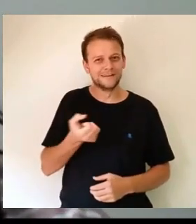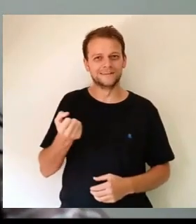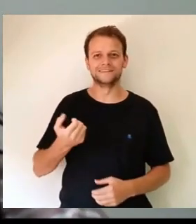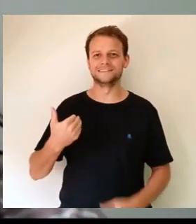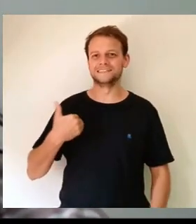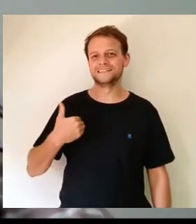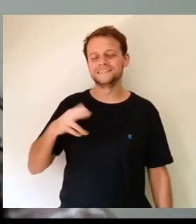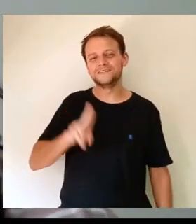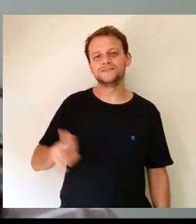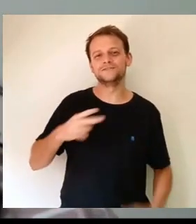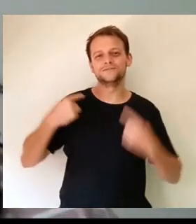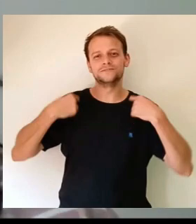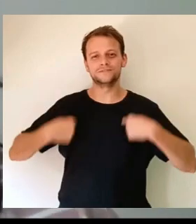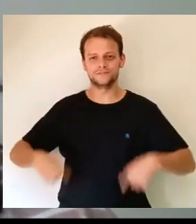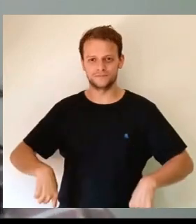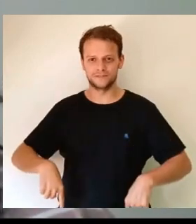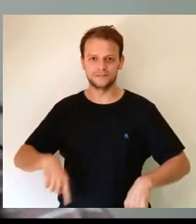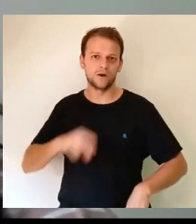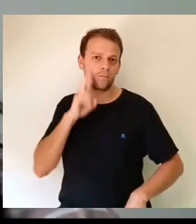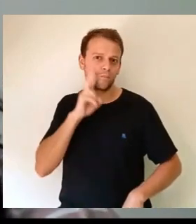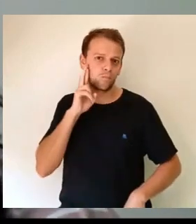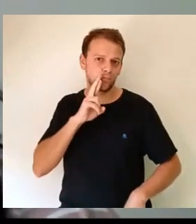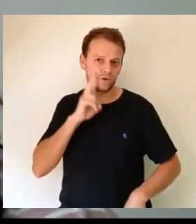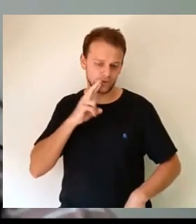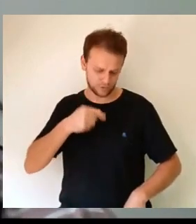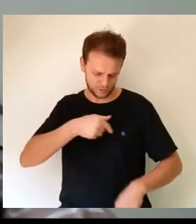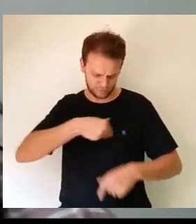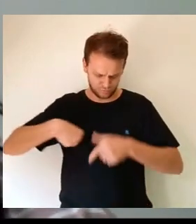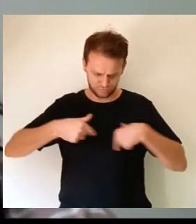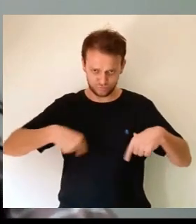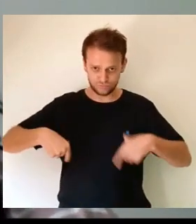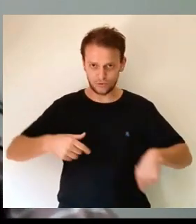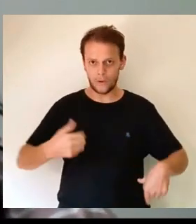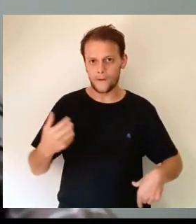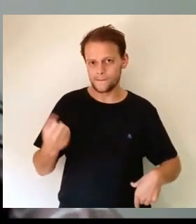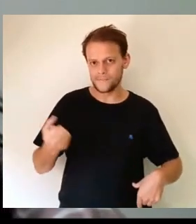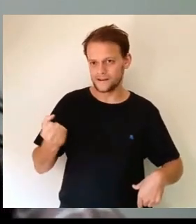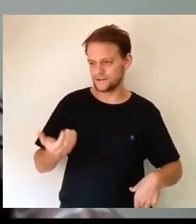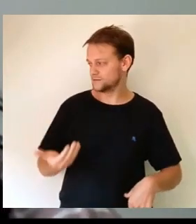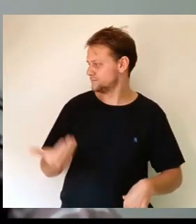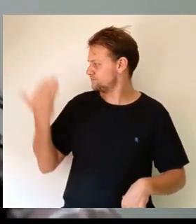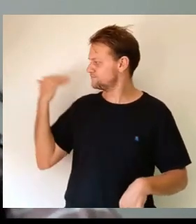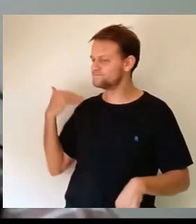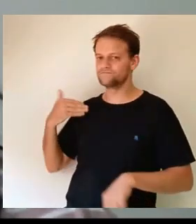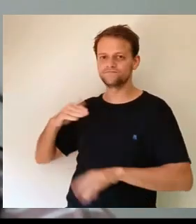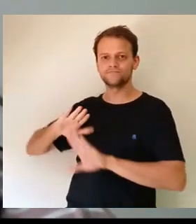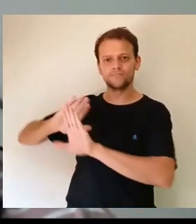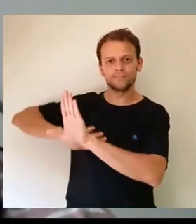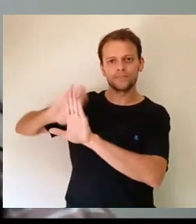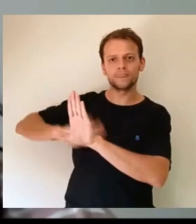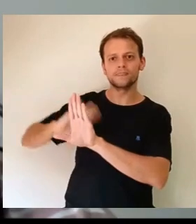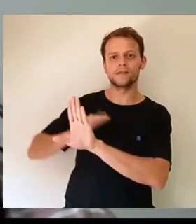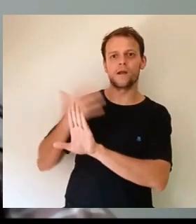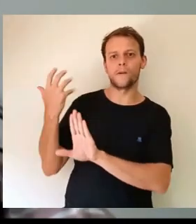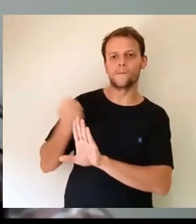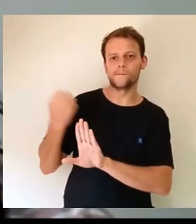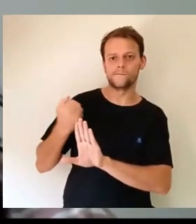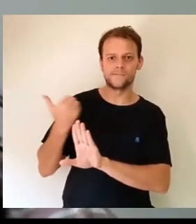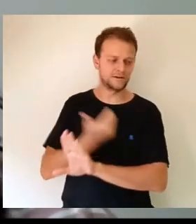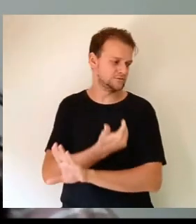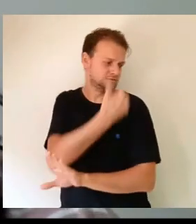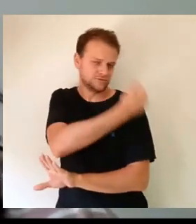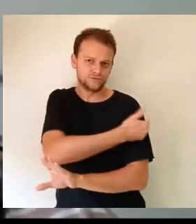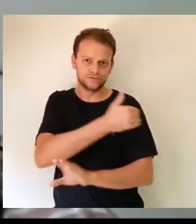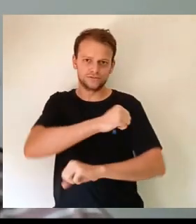pouco grisalhos, né? Eu uso uma camiseta rosa com listras brancas. Atrás de mim tem uma